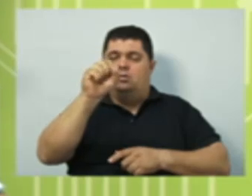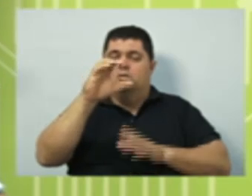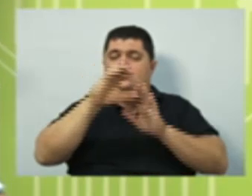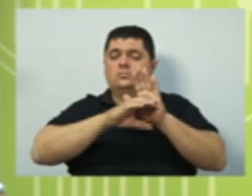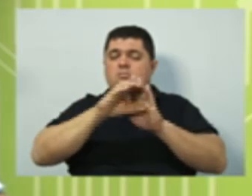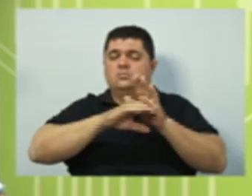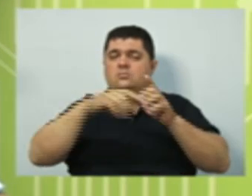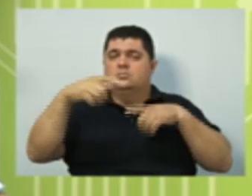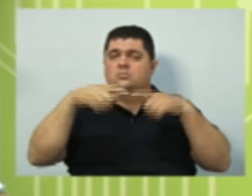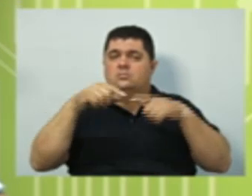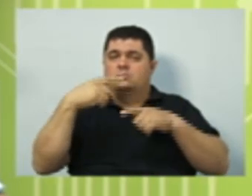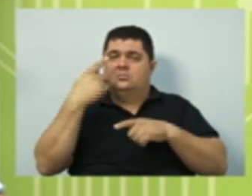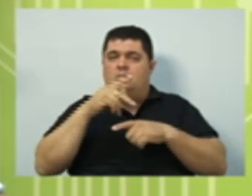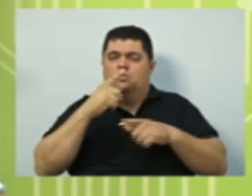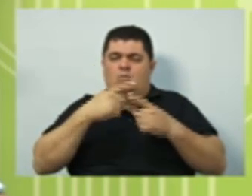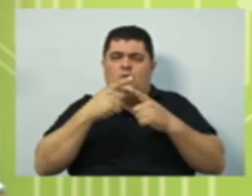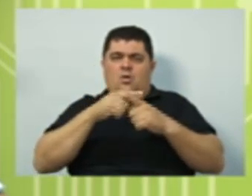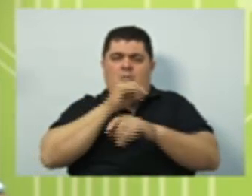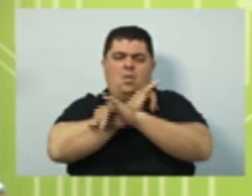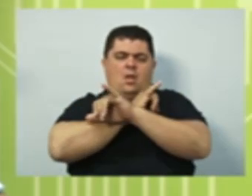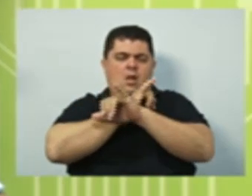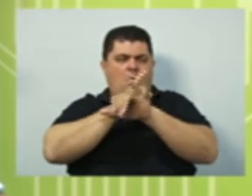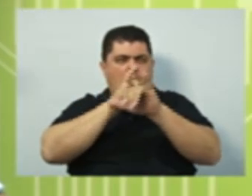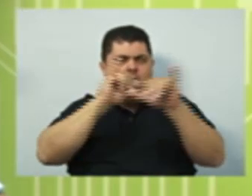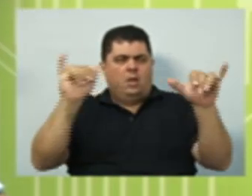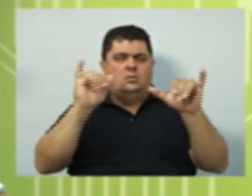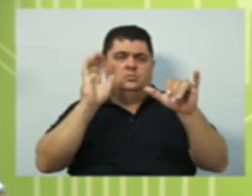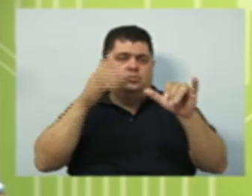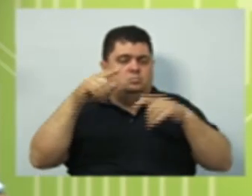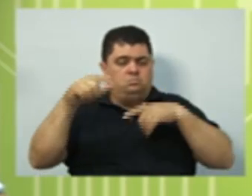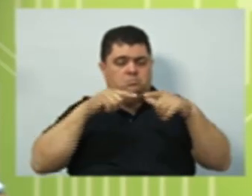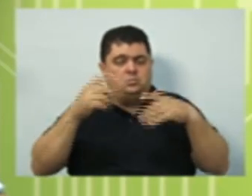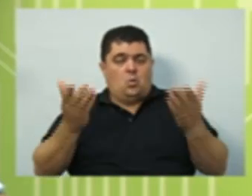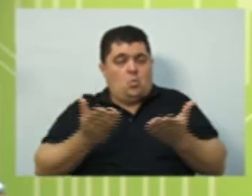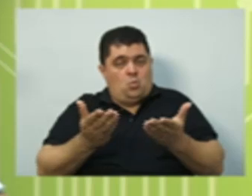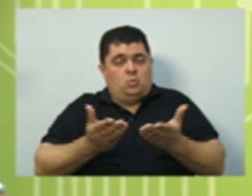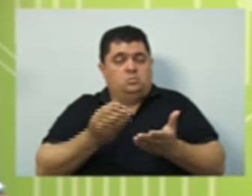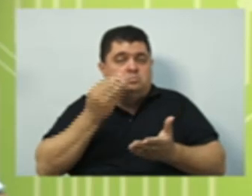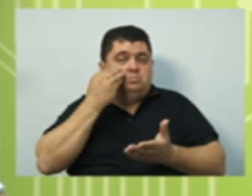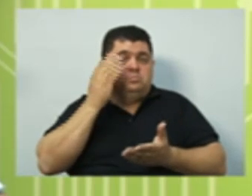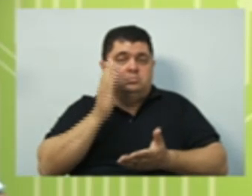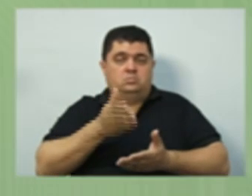conceito, porque tem uma repercussão muito grande para como nós trabalhamos atualmente.